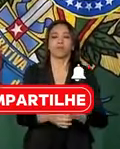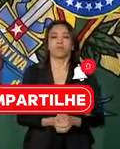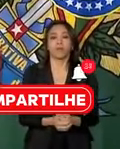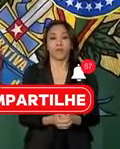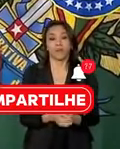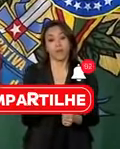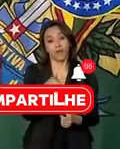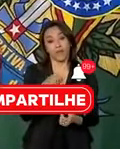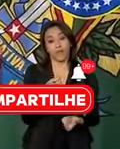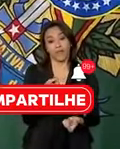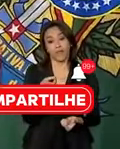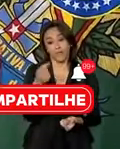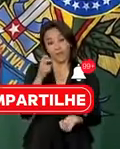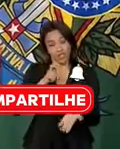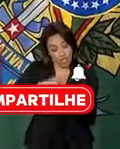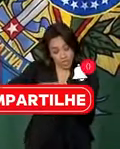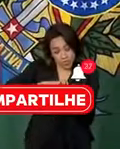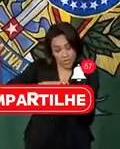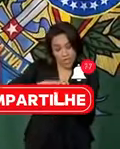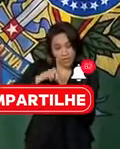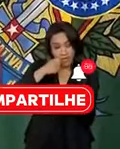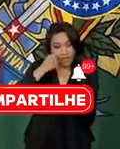porque vocês não gostam de acordar cedo.